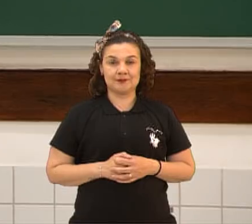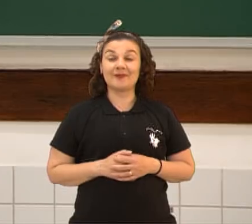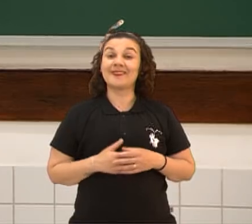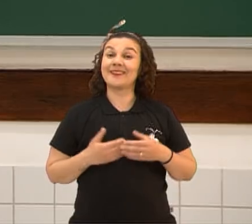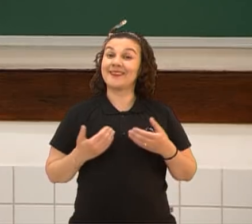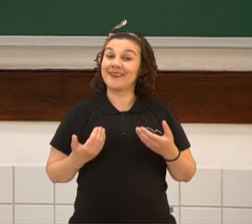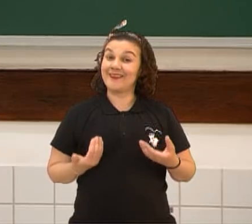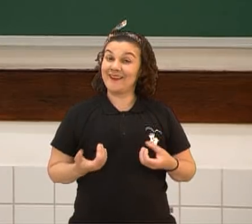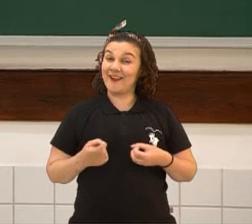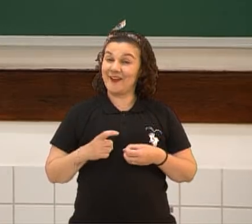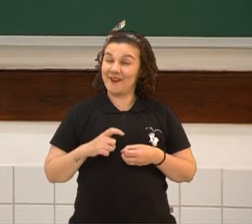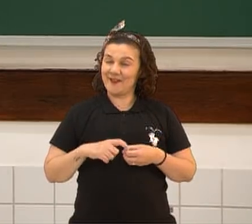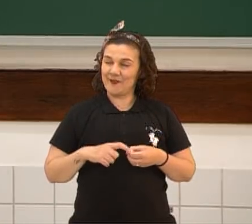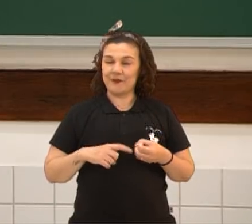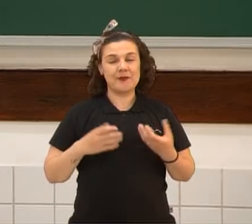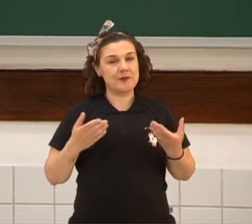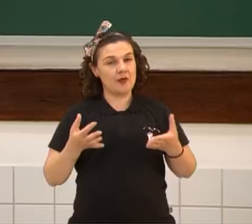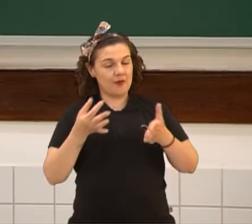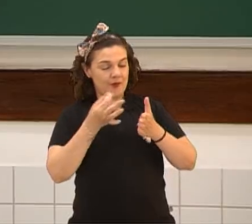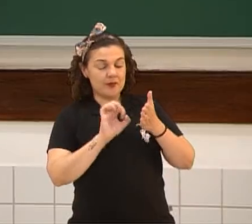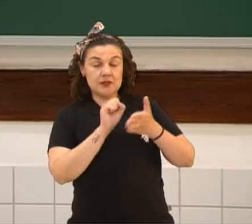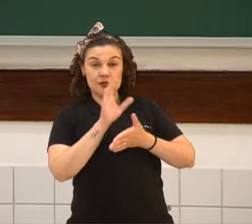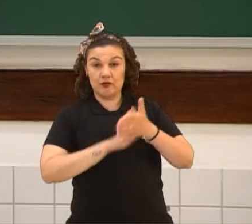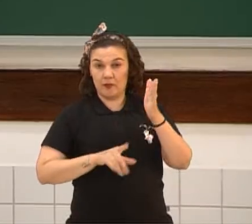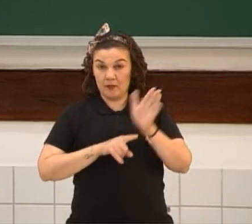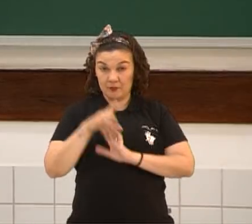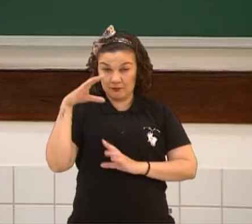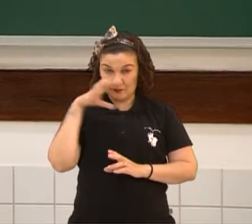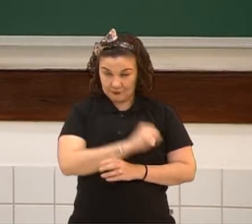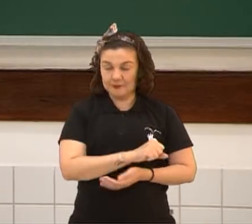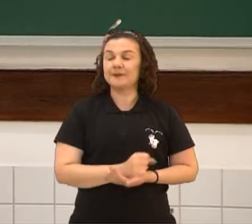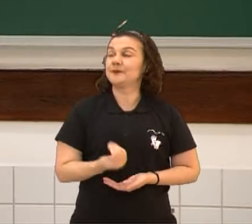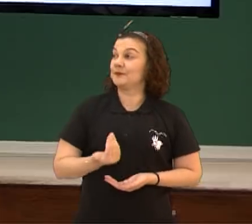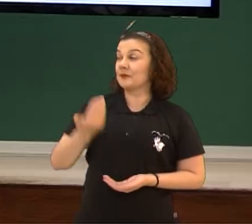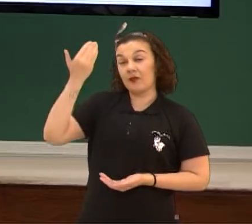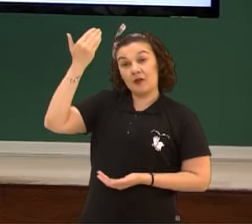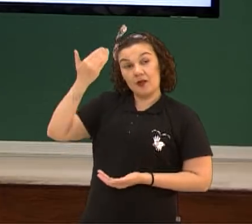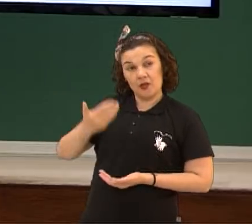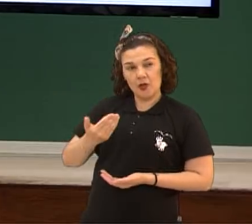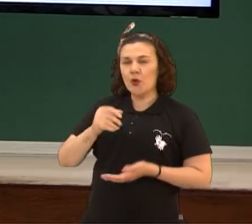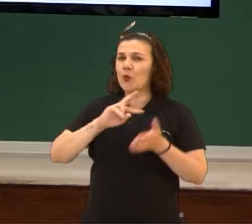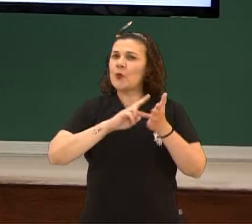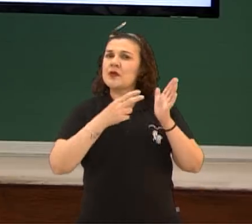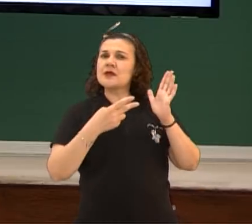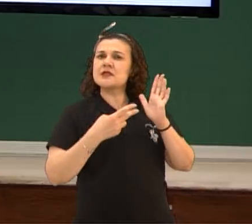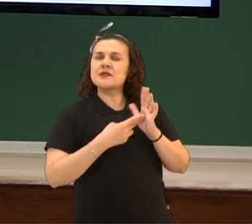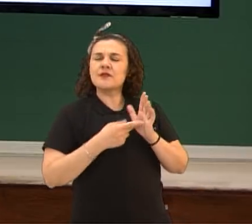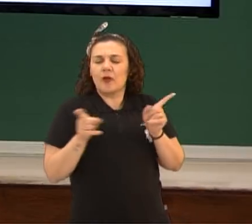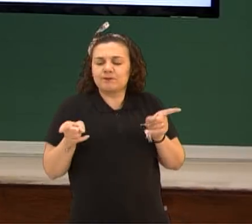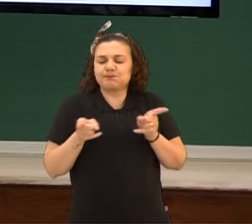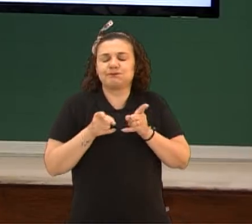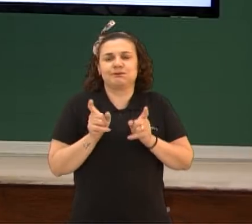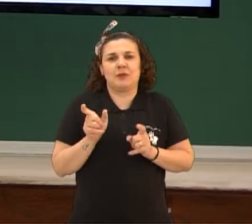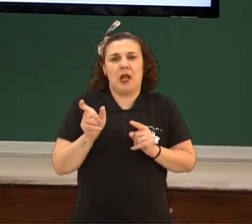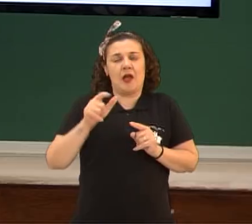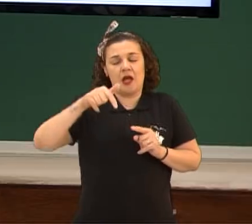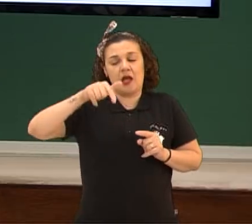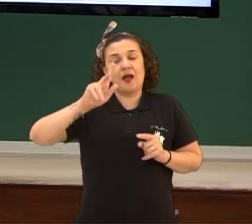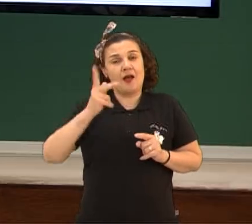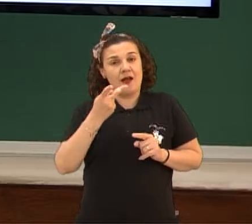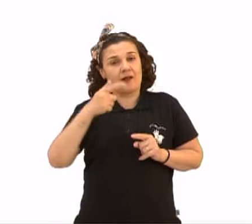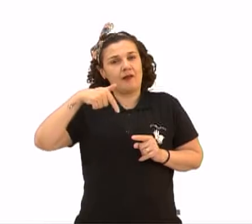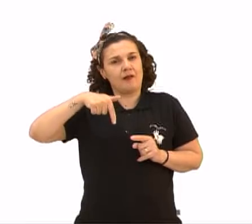E voltamos, galera, com a correção do exercício do nosso quiz que tinha ficado aqui para vocês, que era o quê? O que significa a abreviação